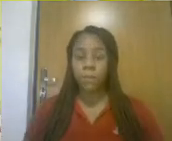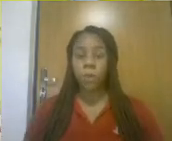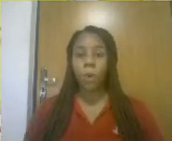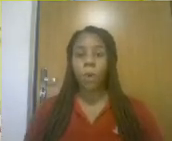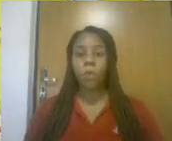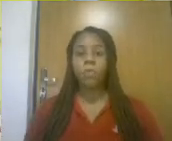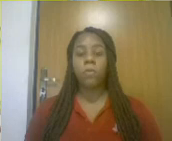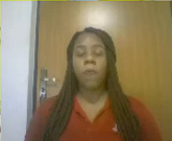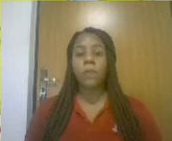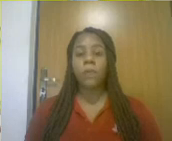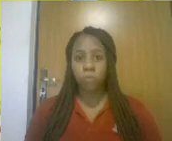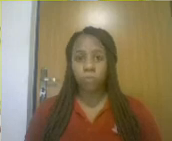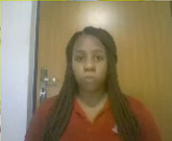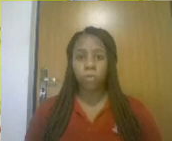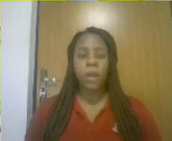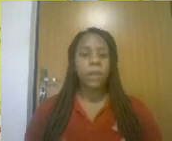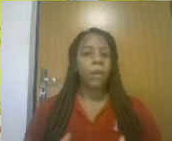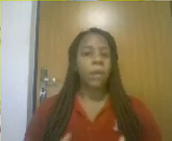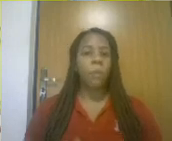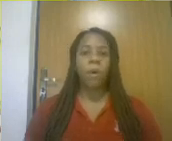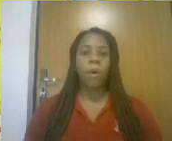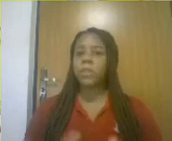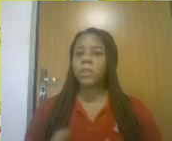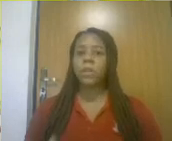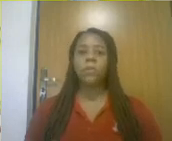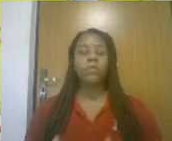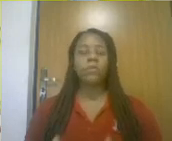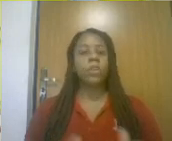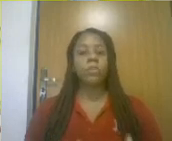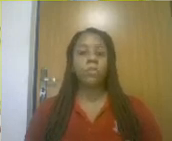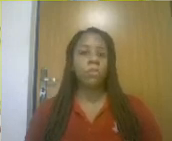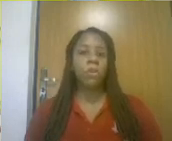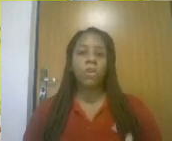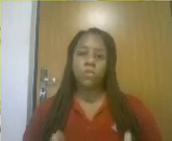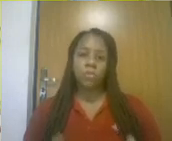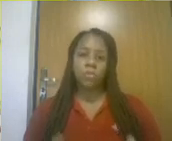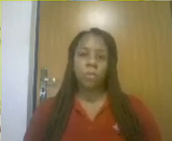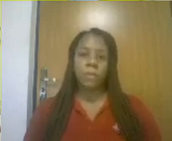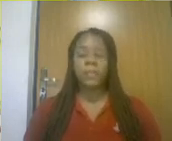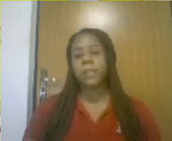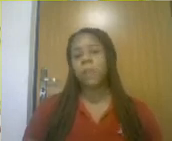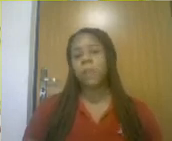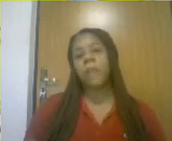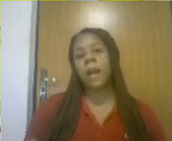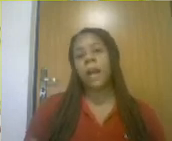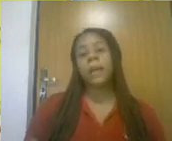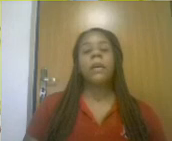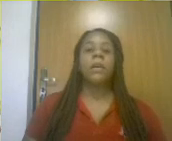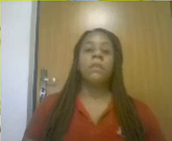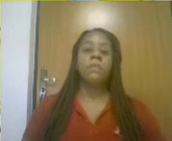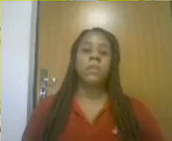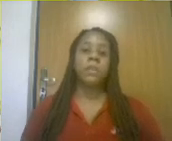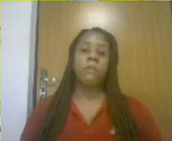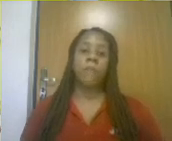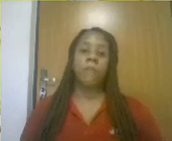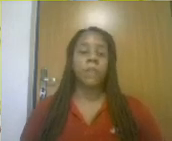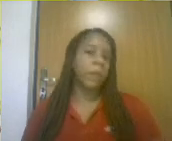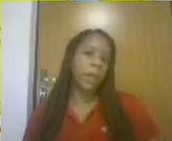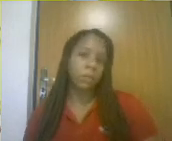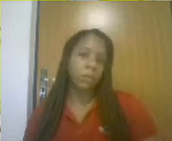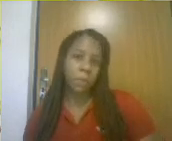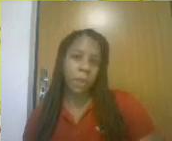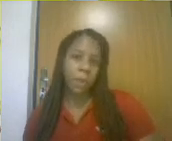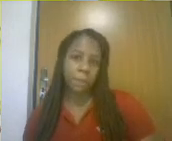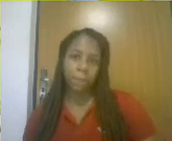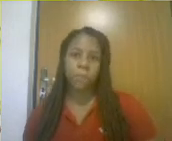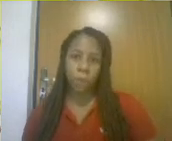haver com o assunto. Não pode ser um título sobre celular e você falar sobre